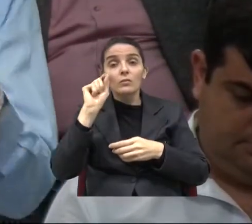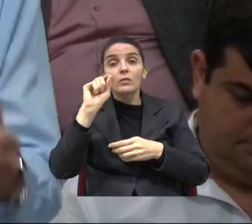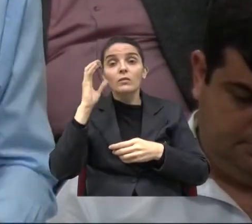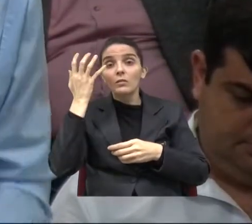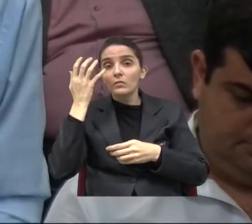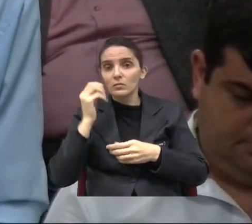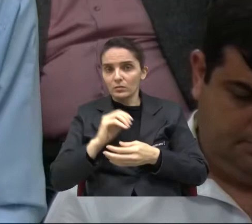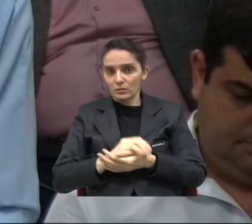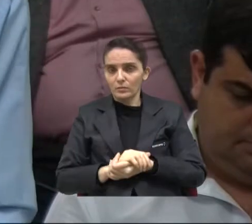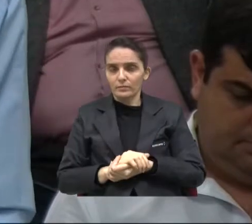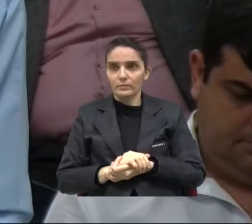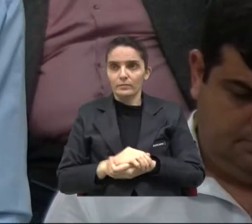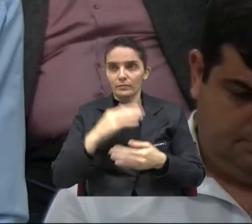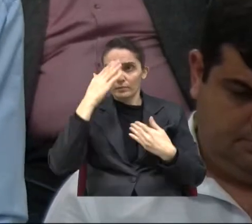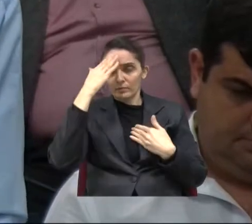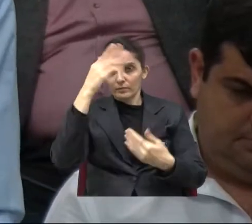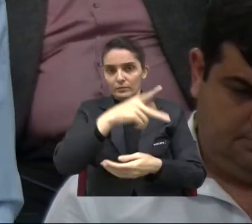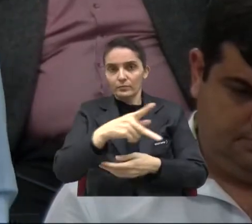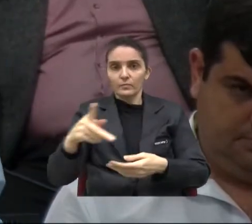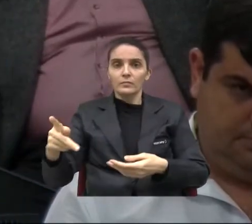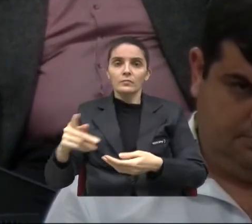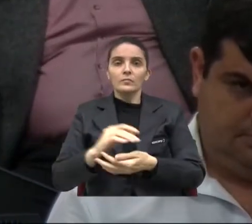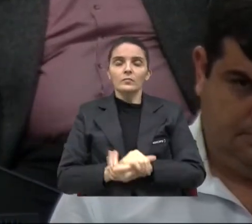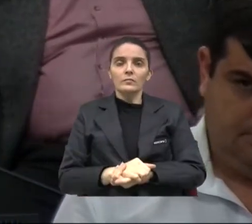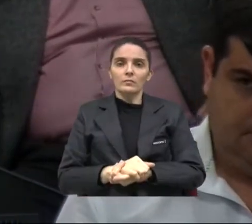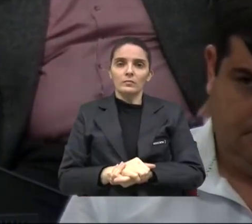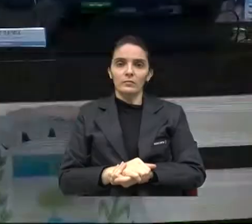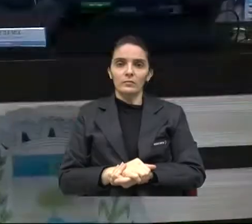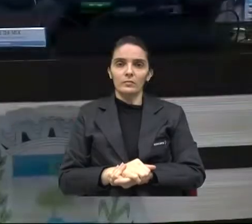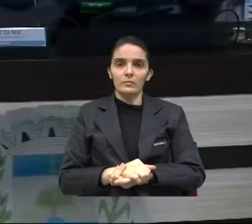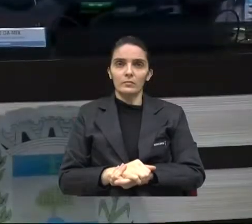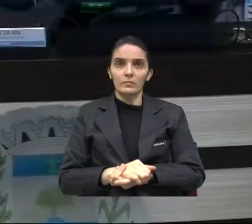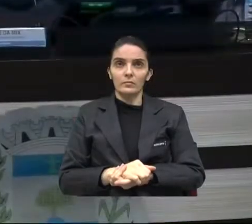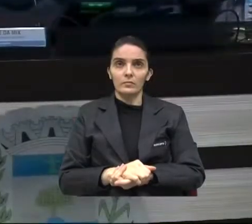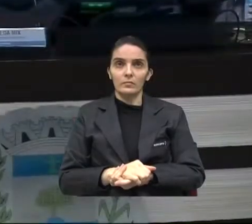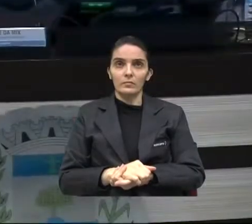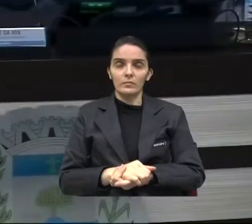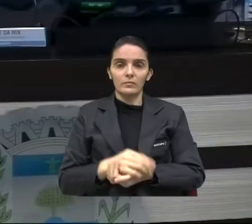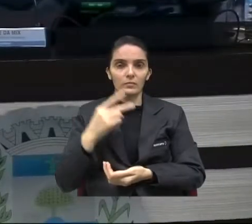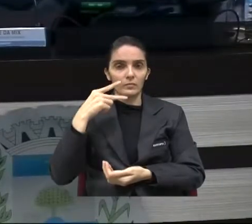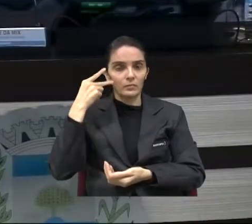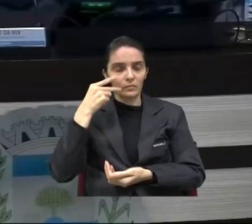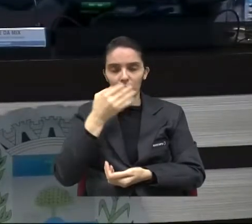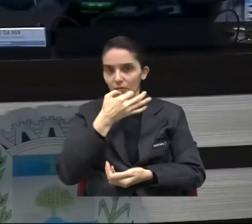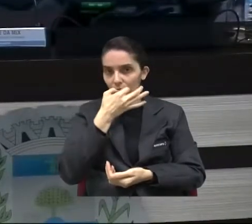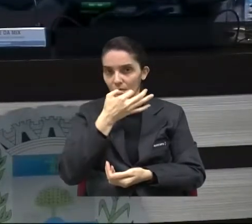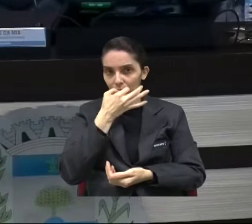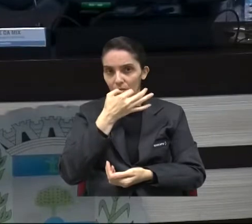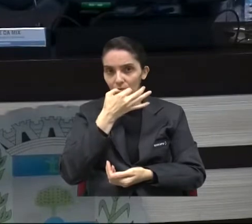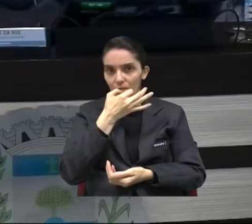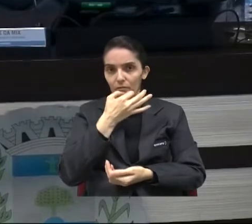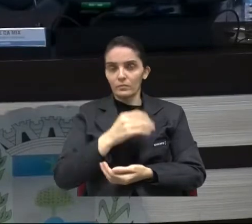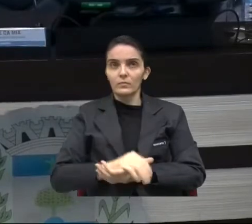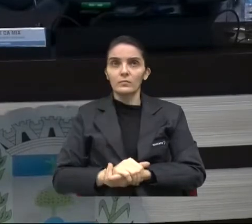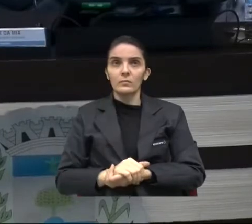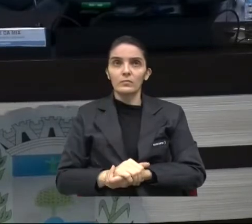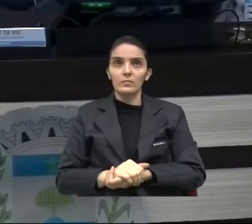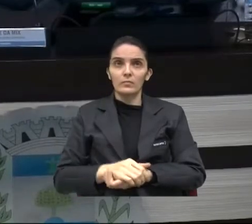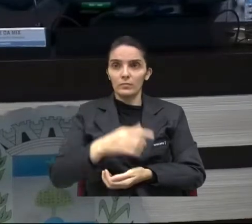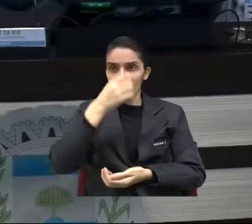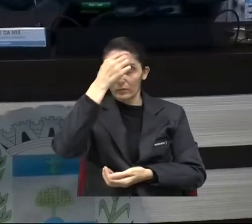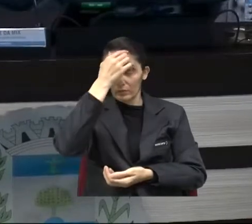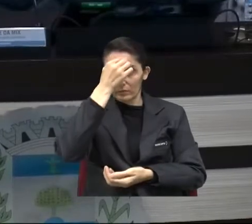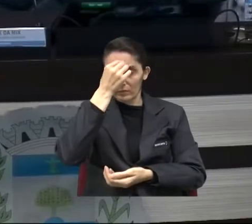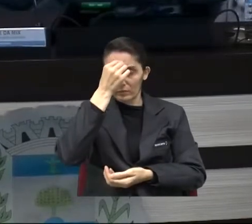aquele serviço. Obrigado, senhor presidente. Algum outro vereador gostaria, deseja discutir? presidente. Com a palavra o vereador Eu queria Rafael. depois também, senhora